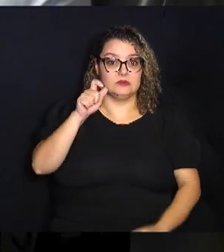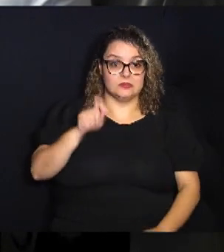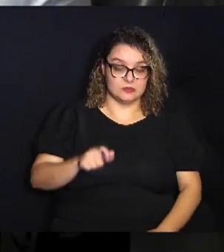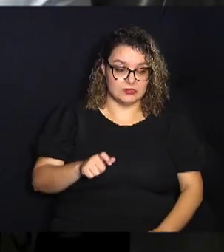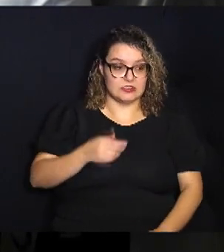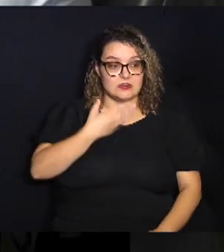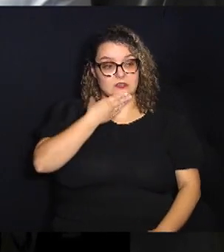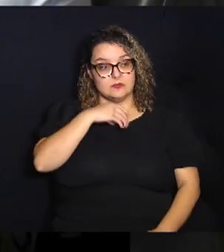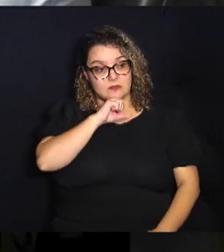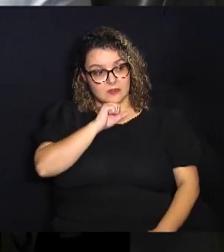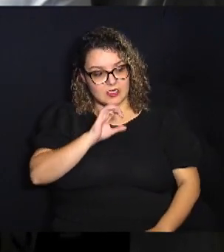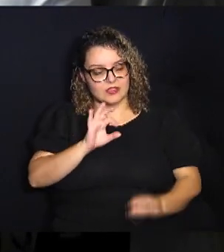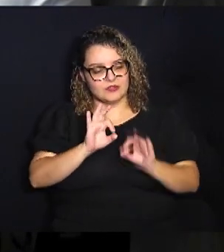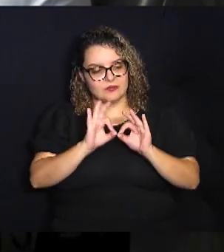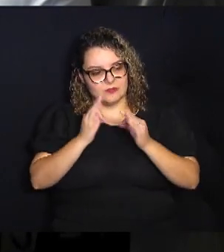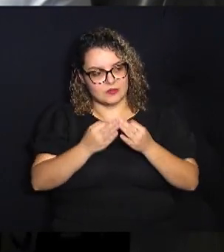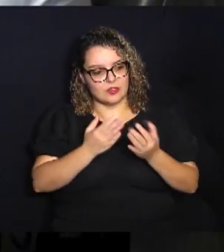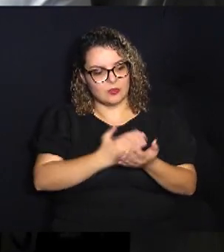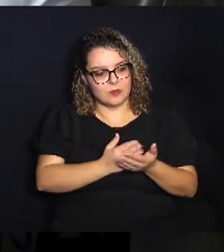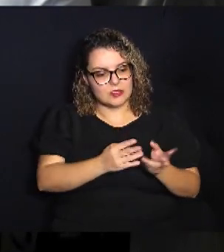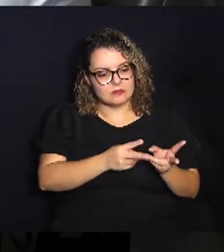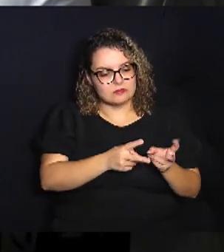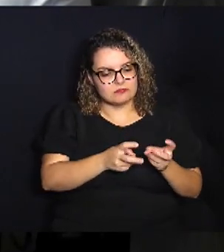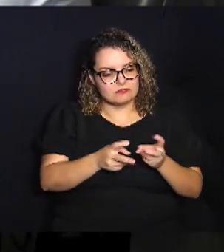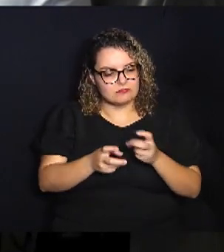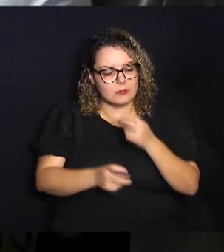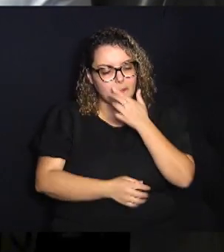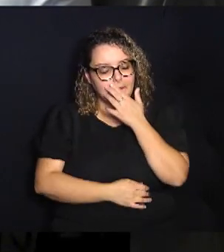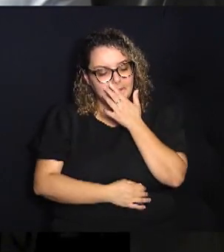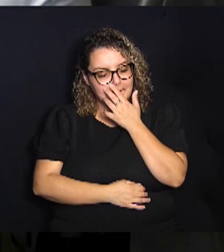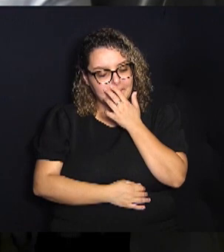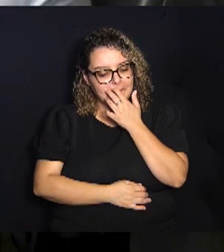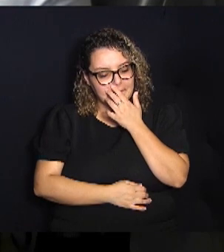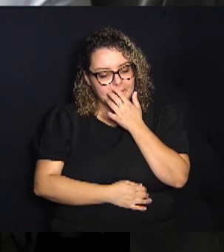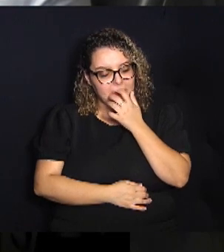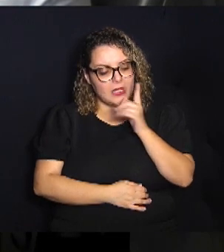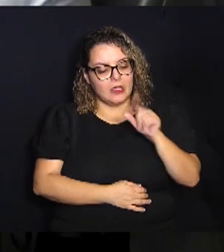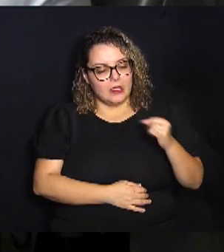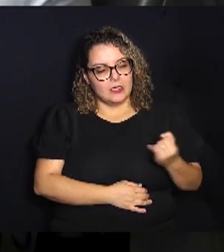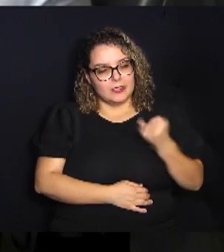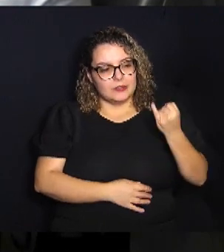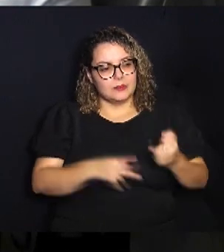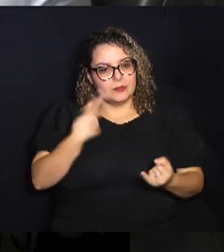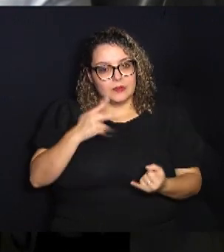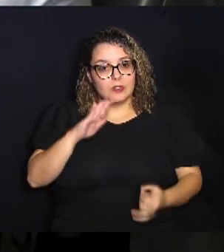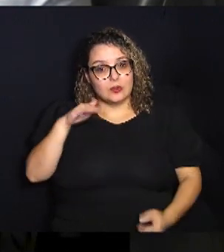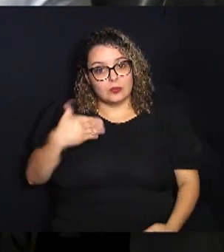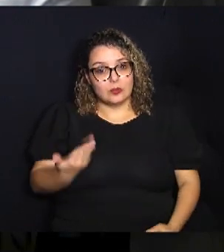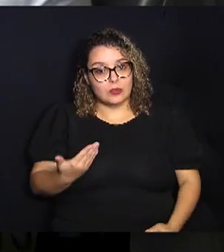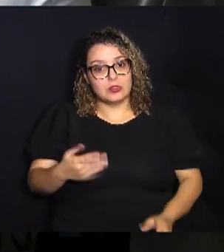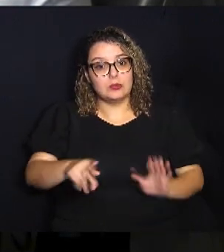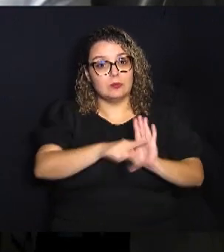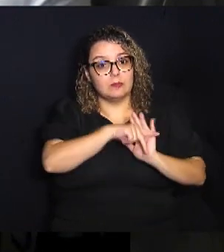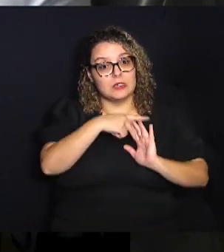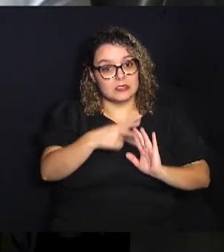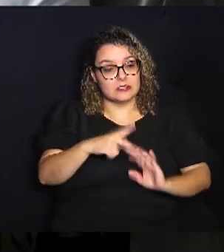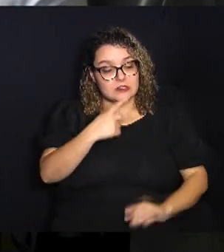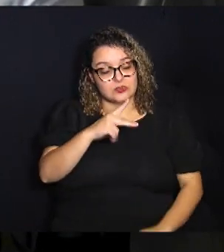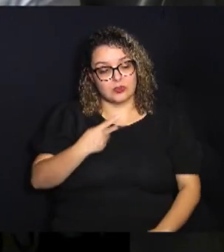pai de família começa a perceber que é importante a política, quando a política passa a fazer parte da sua